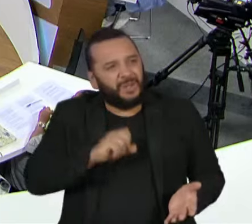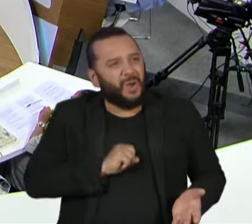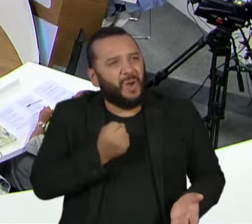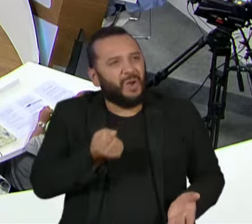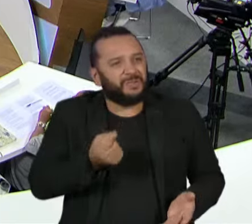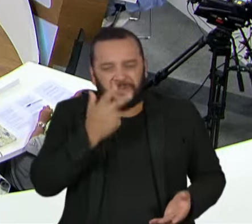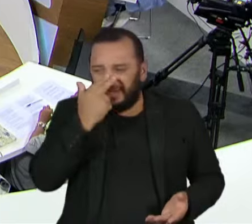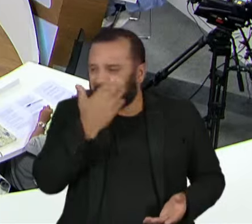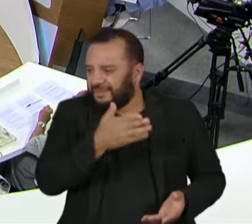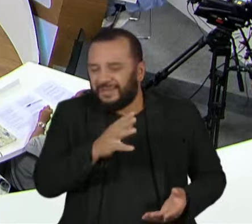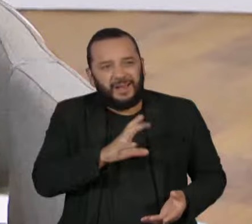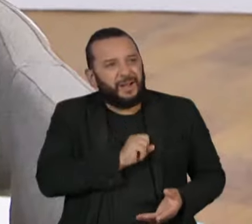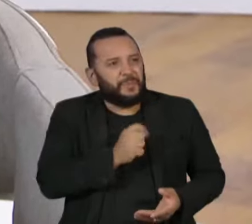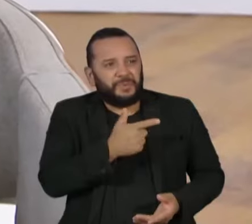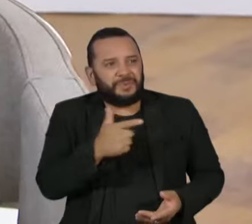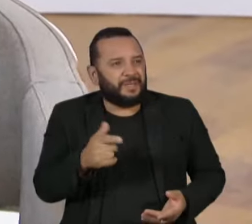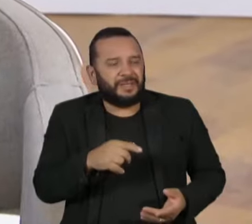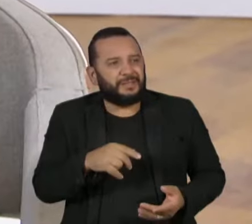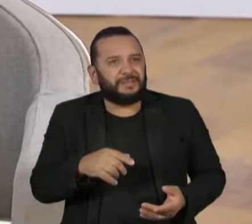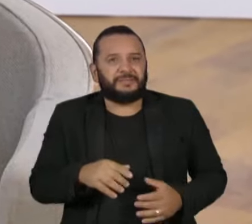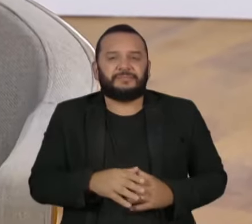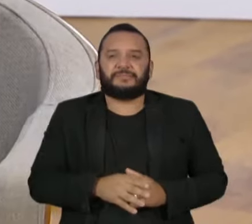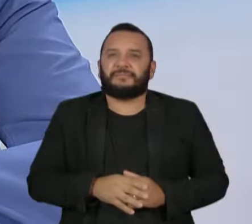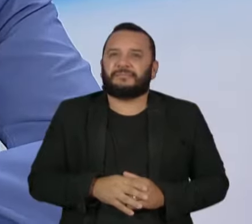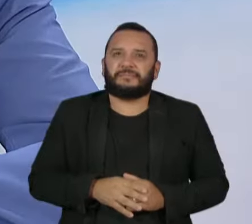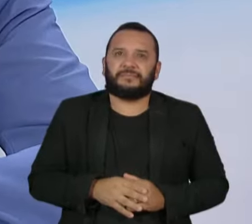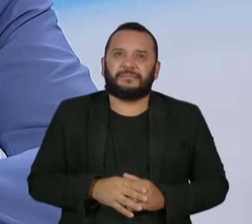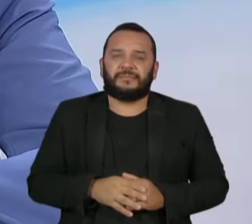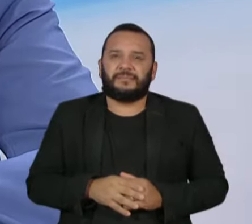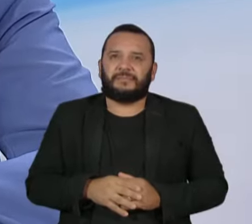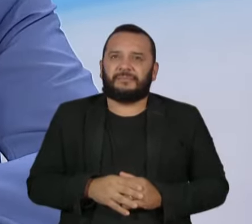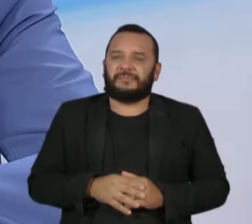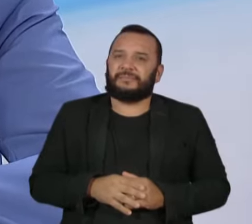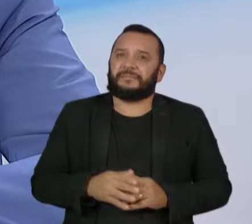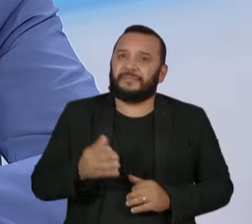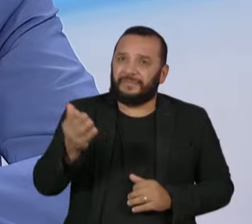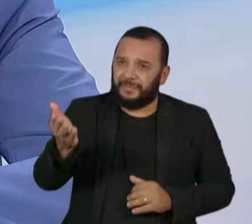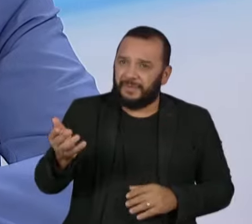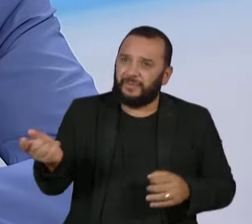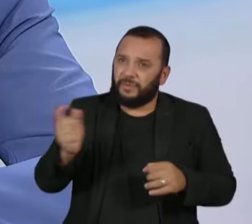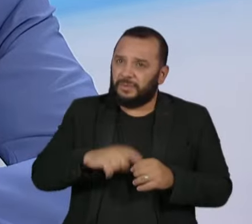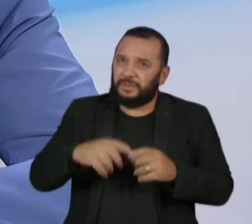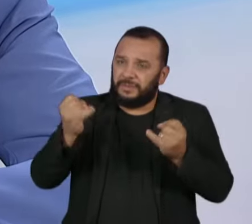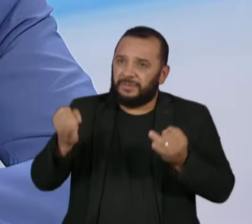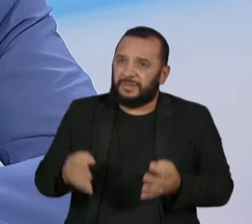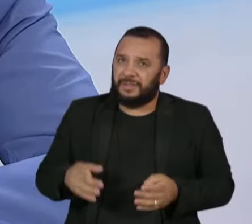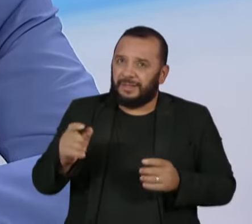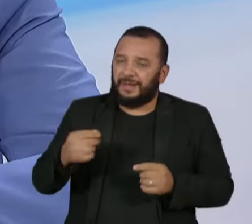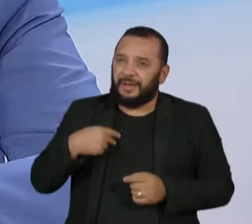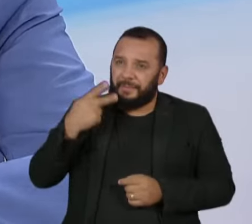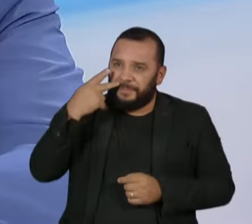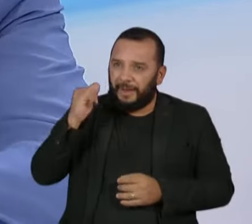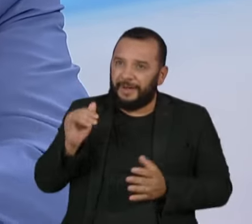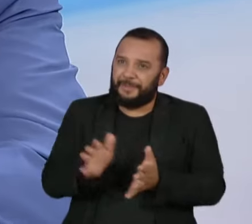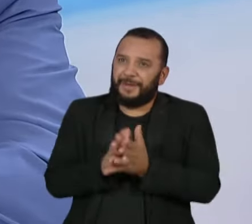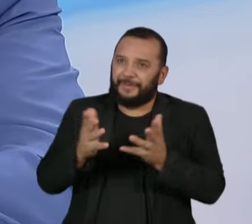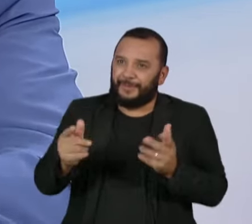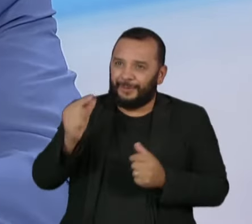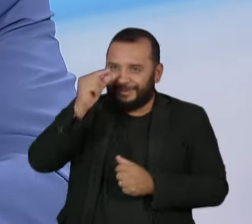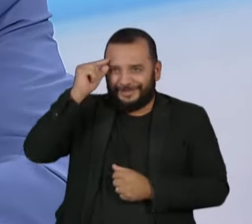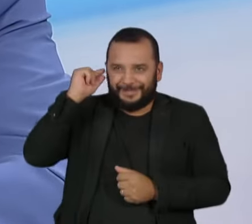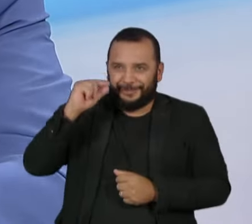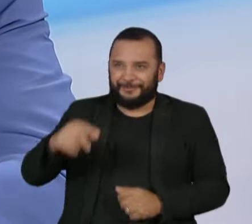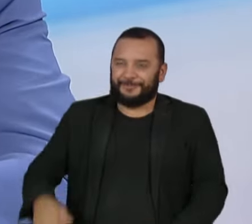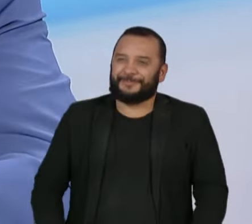pessoa não se ama, não ama ninguém, não tem condições. Atílio. Preta, voltando a falar do seu maravilhoso pai. O fato é que